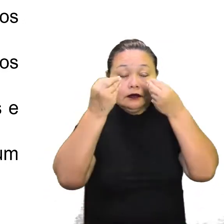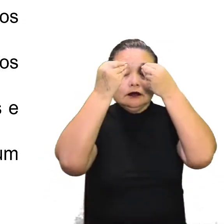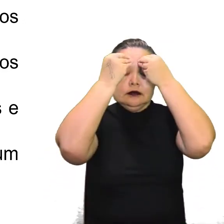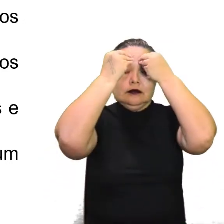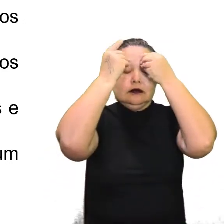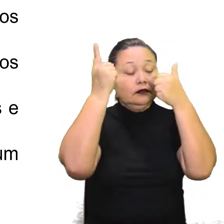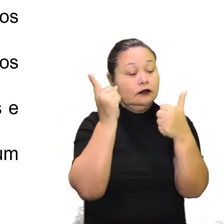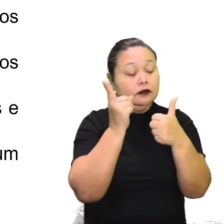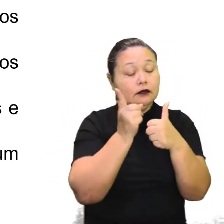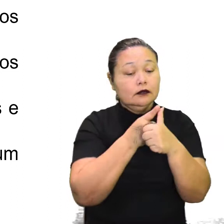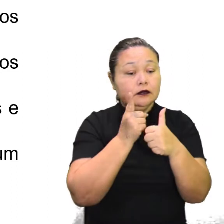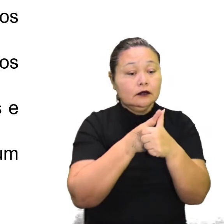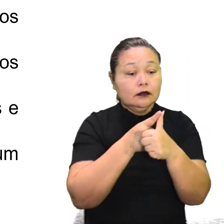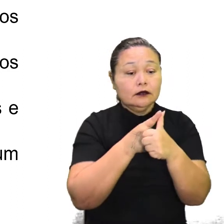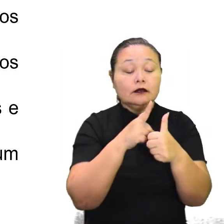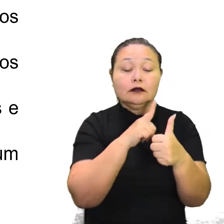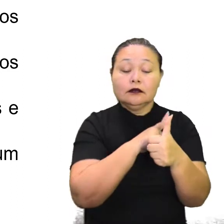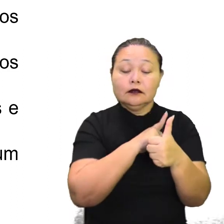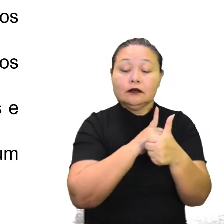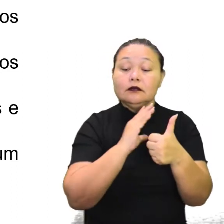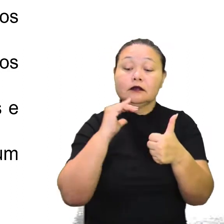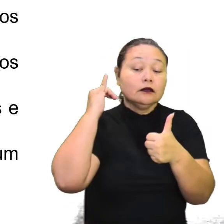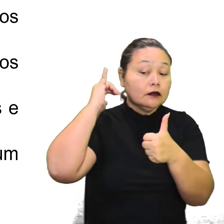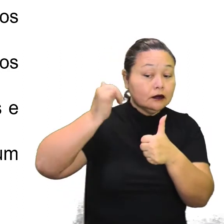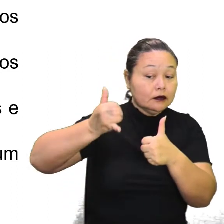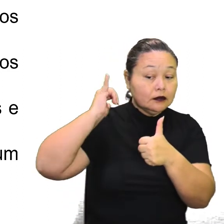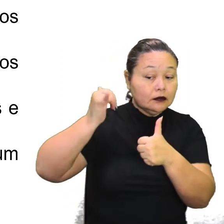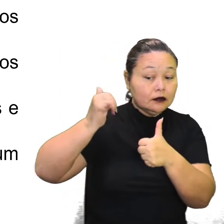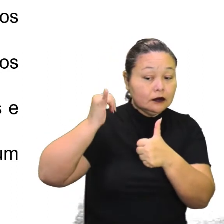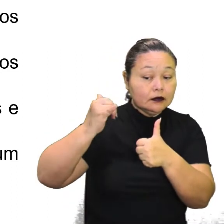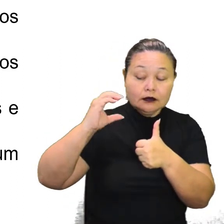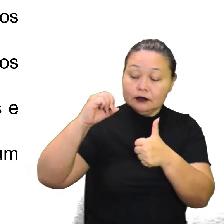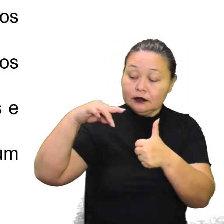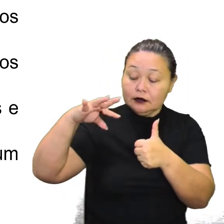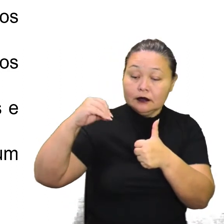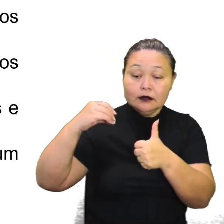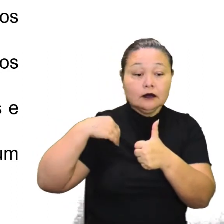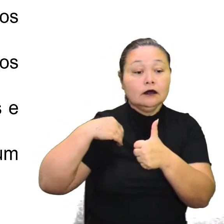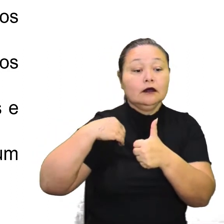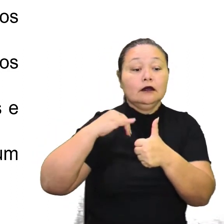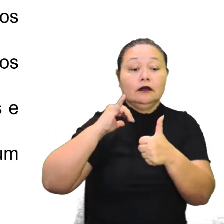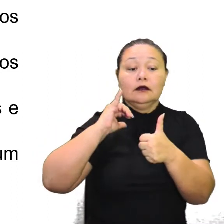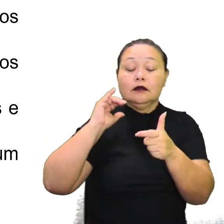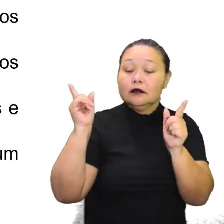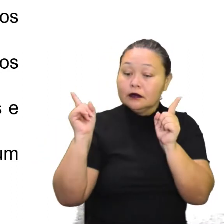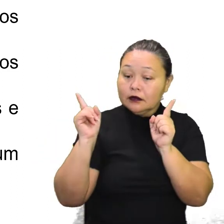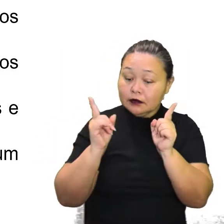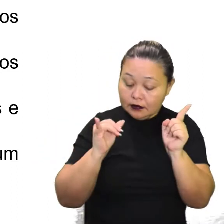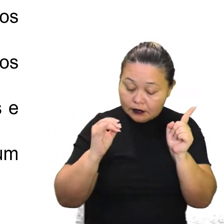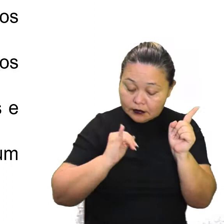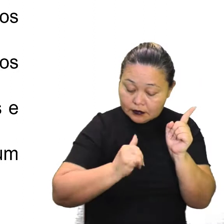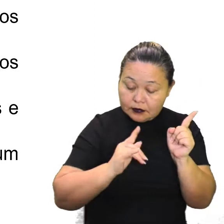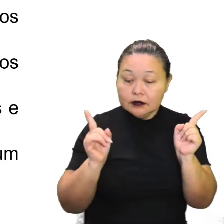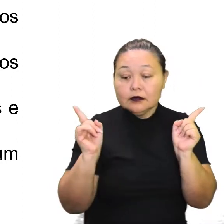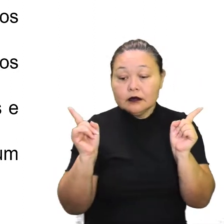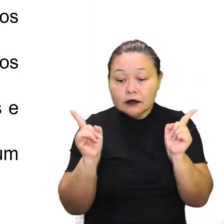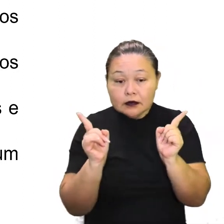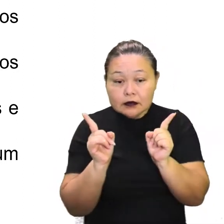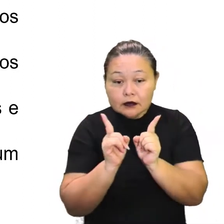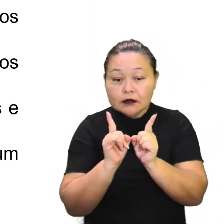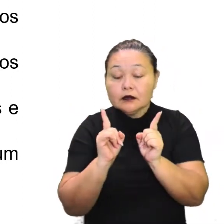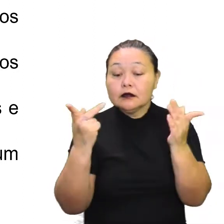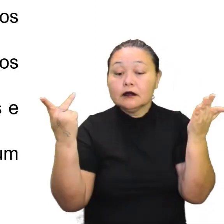compreensão. Primeiro, gênero épico nós vamos ter no conto. Por exemplo, narrativa breve, que